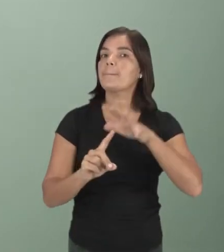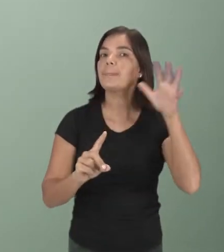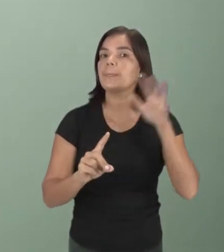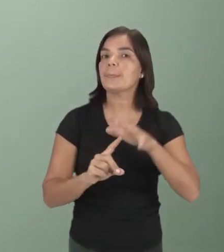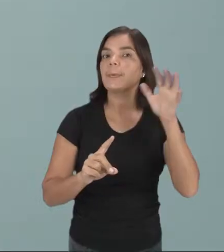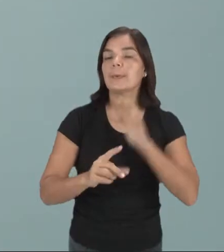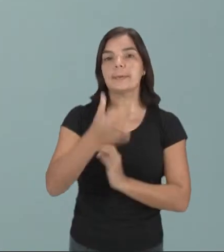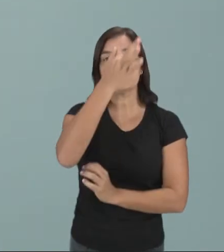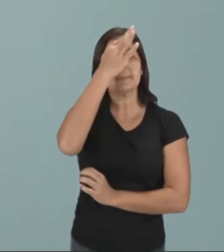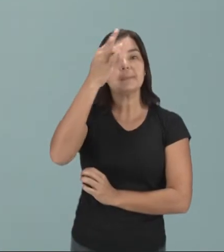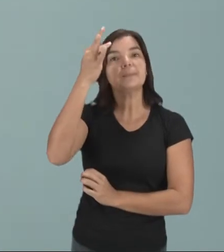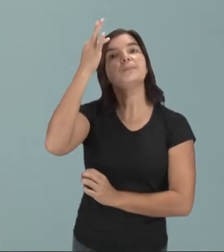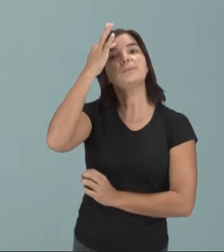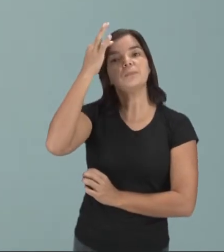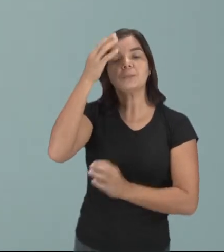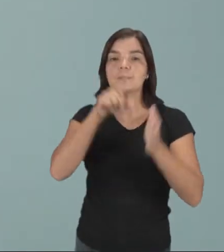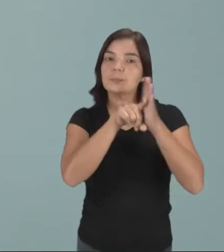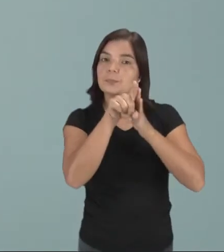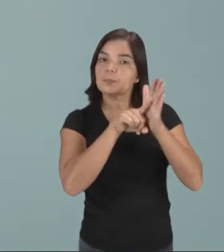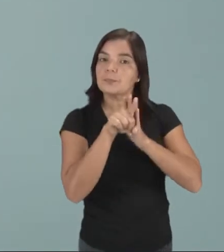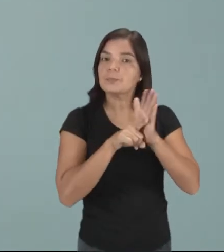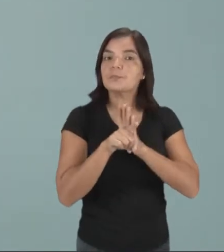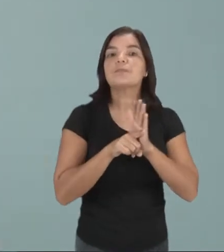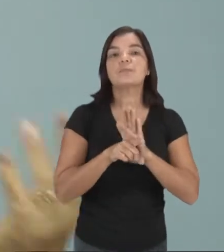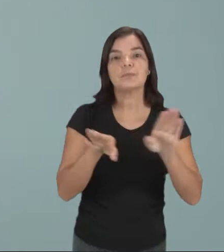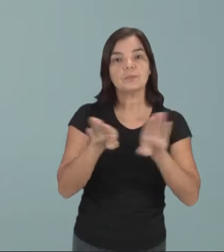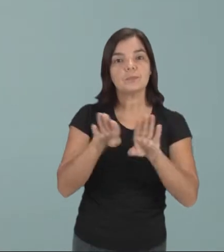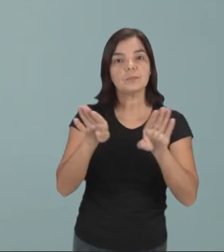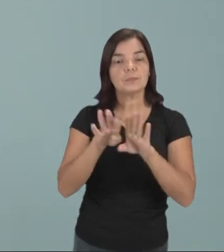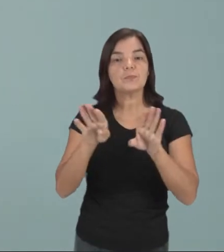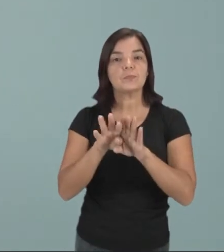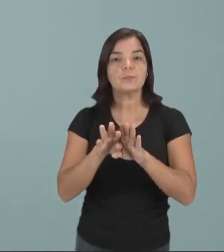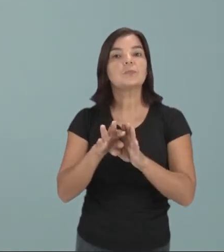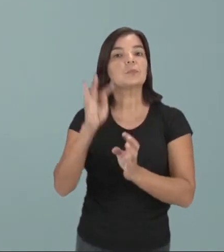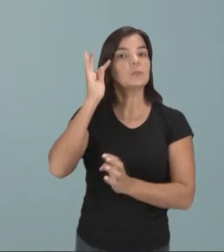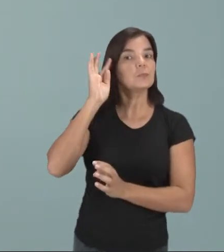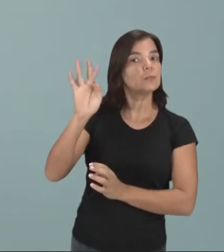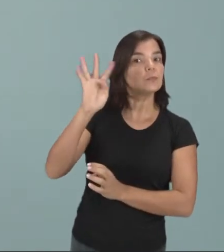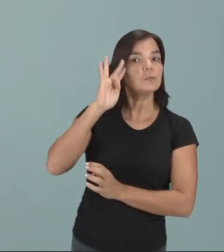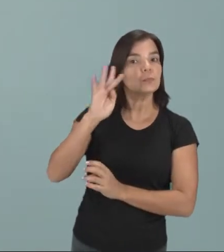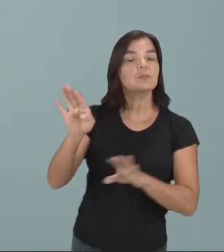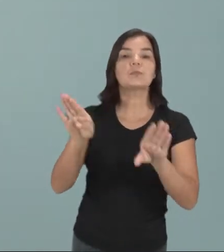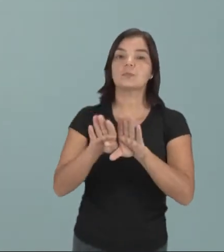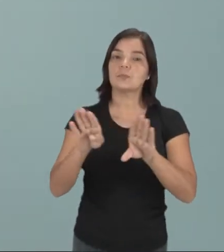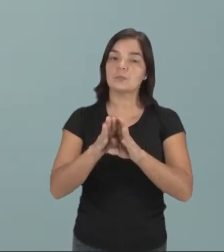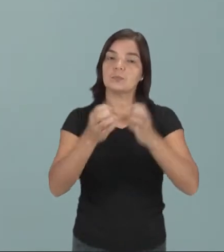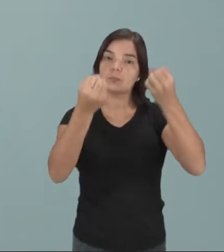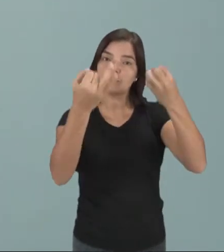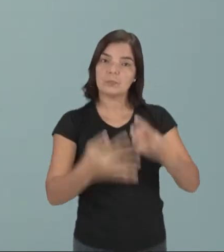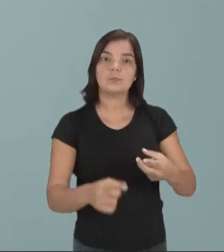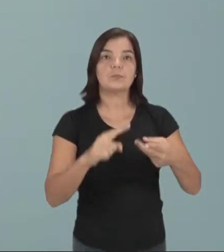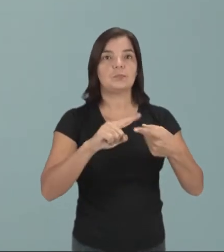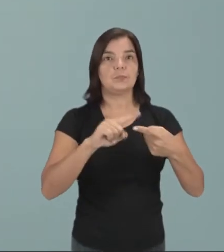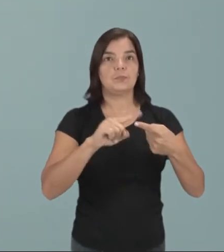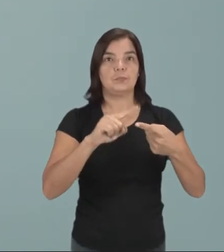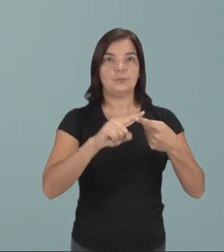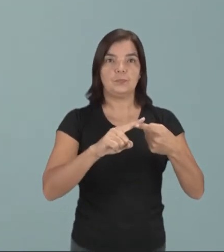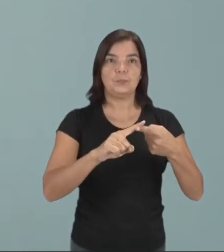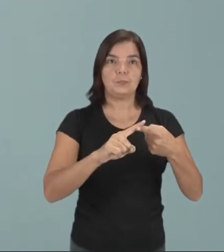dos filósofos, dos cientistas, dos teóricos, tá? E aqui eu cito